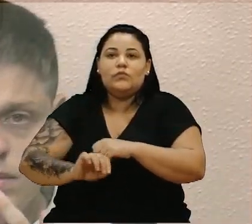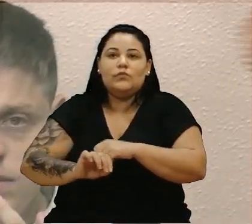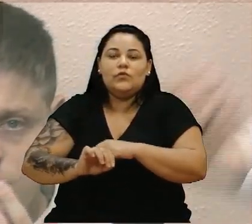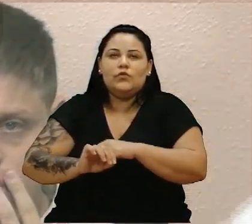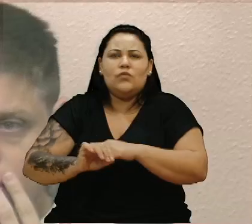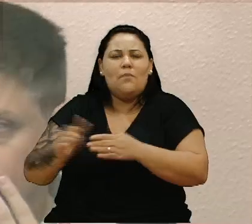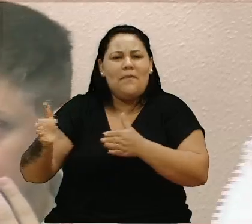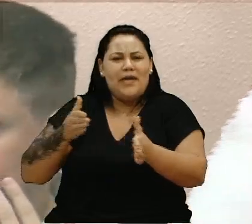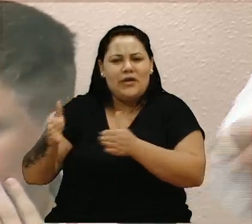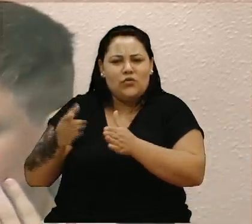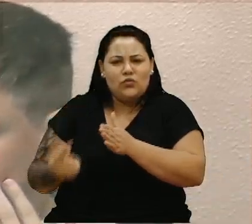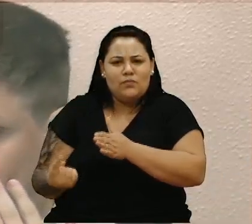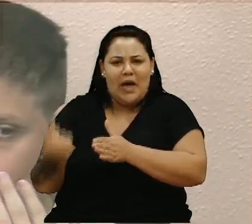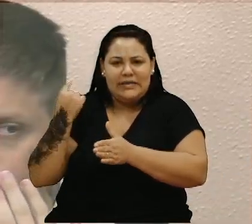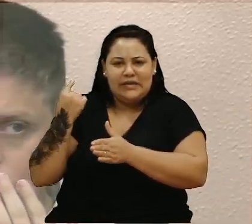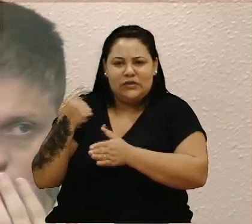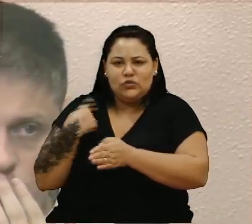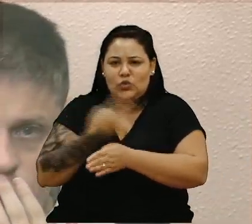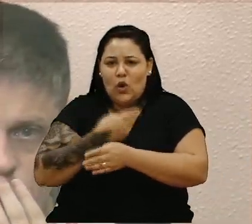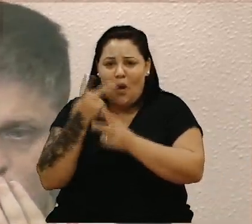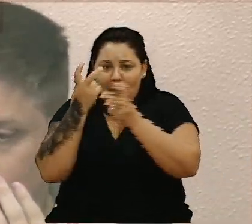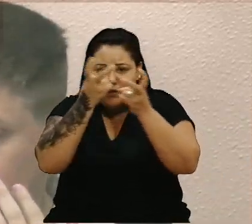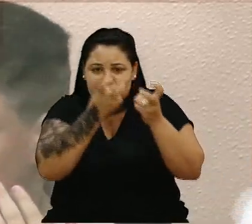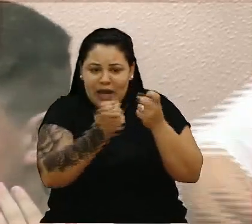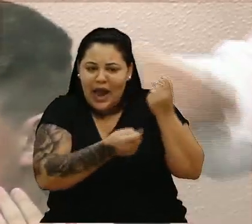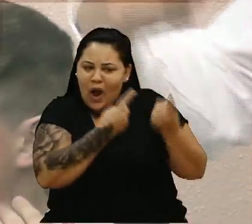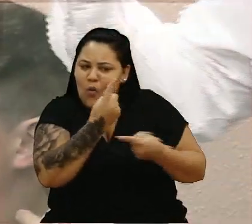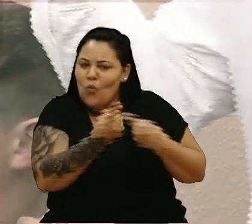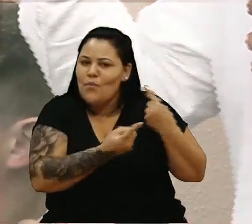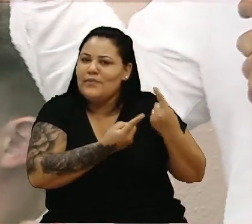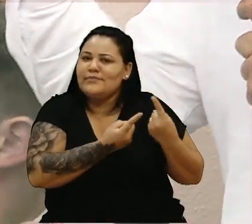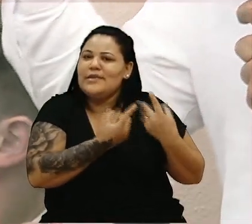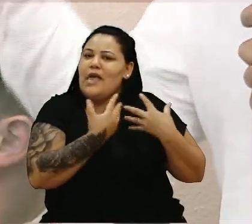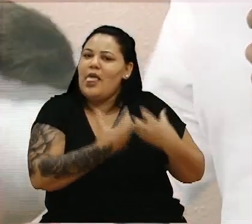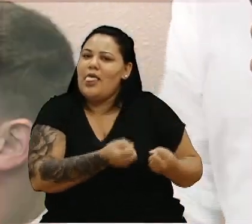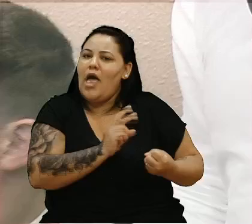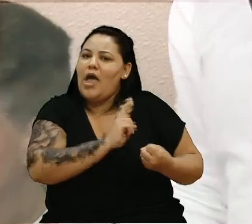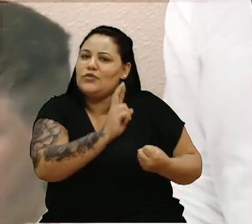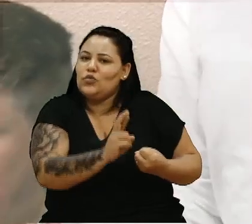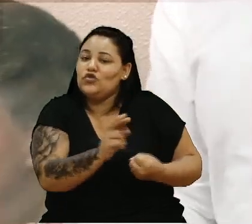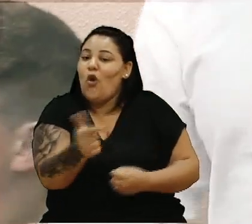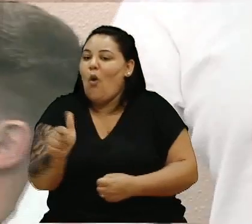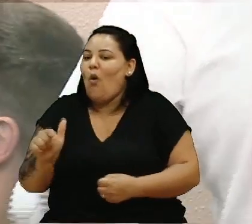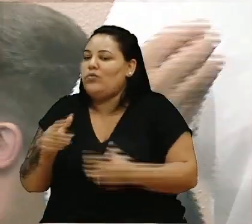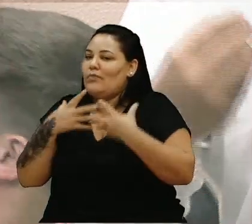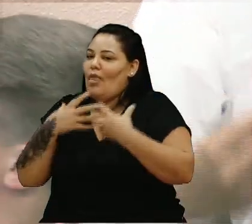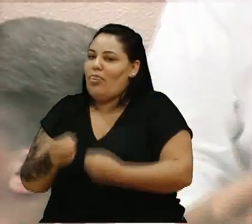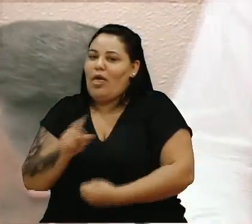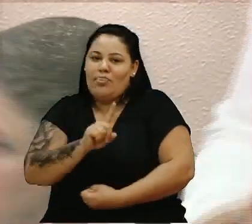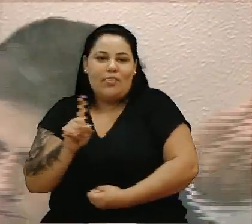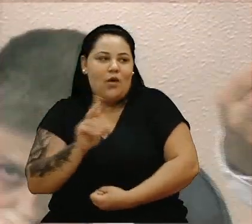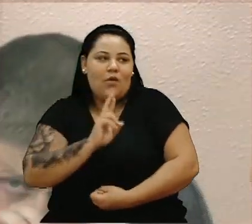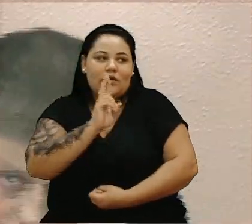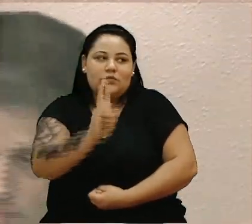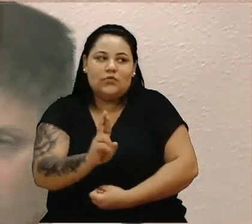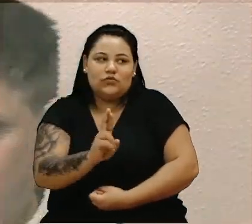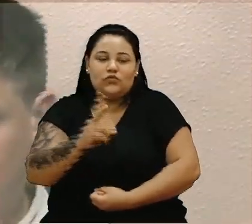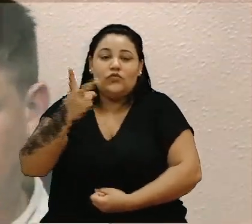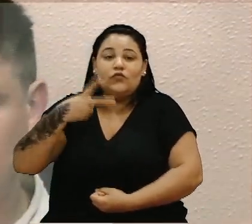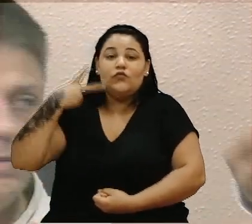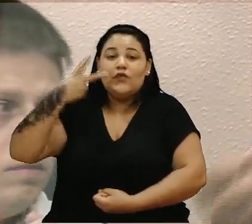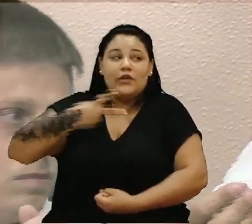o que a gente percebia é que algumas secretarias respondiam e outras não. O vereador Caleb me